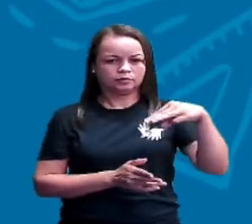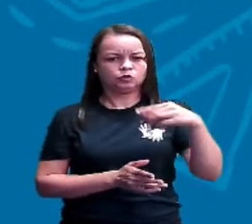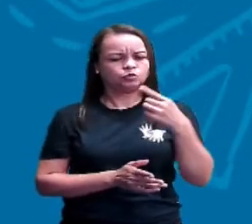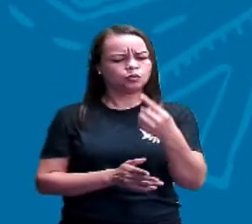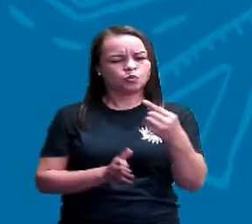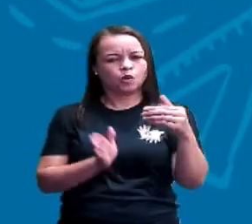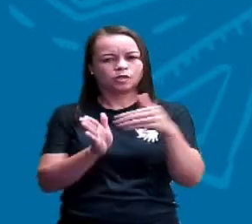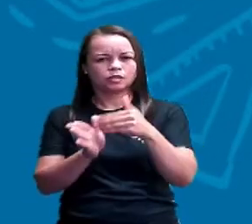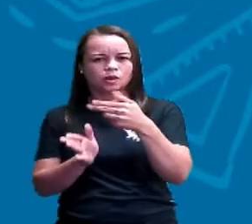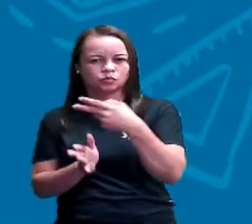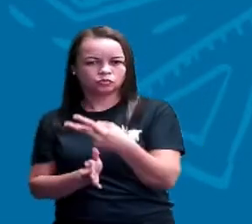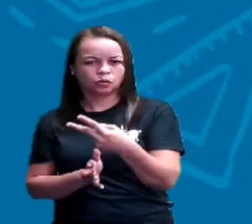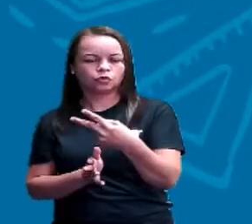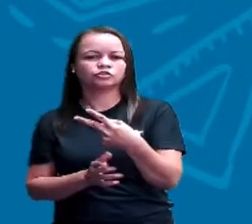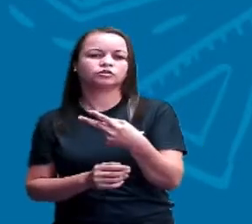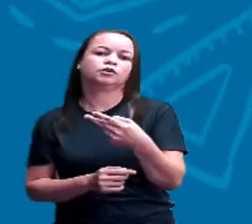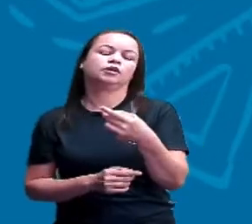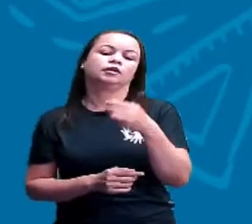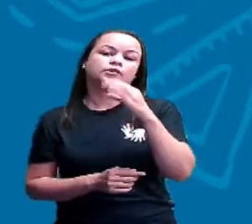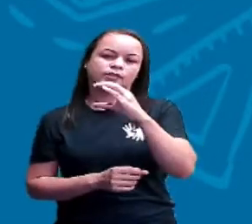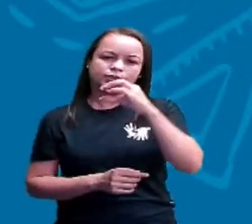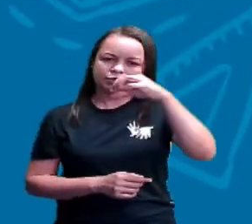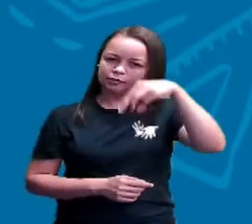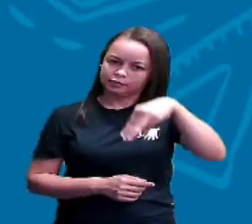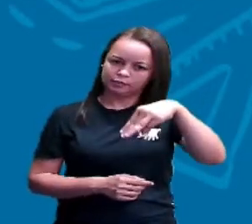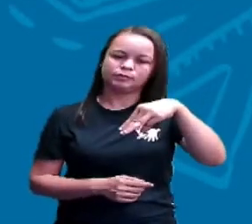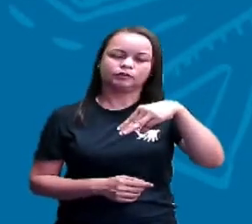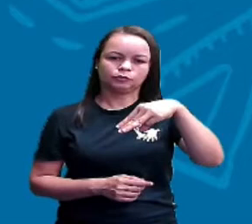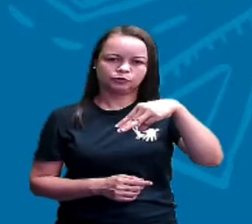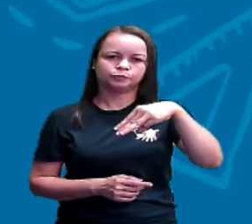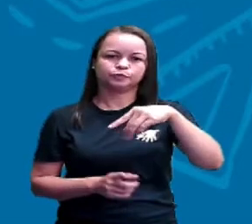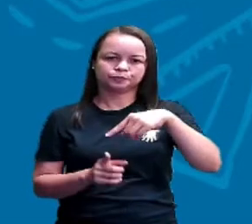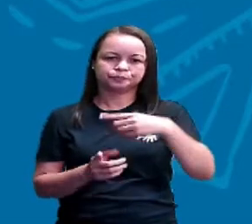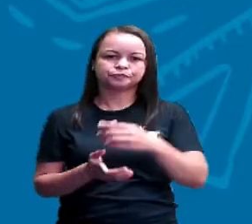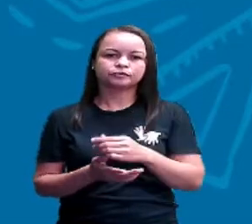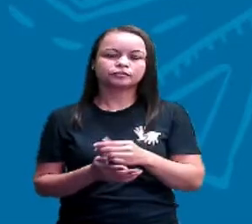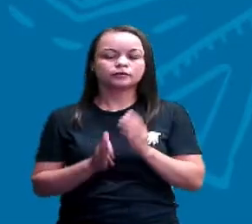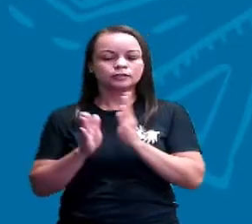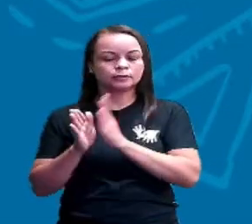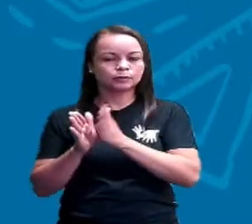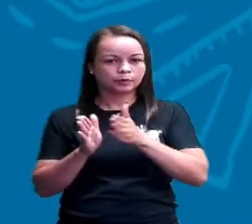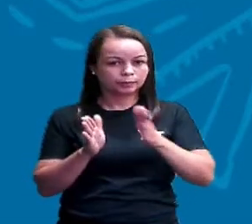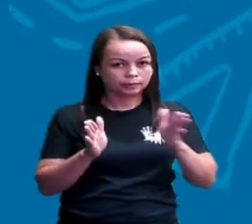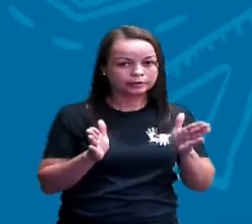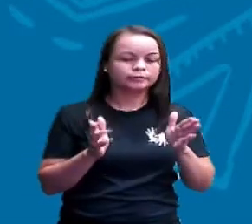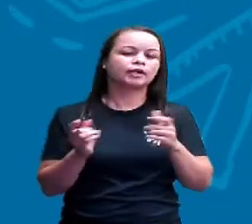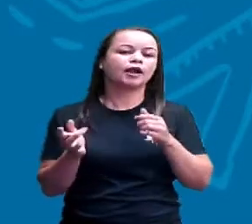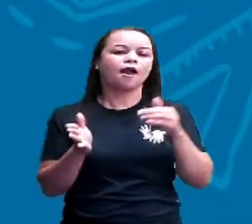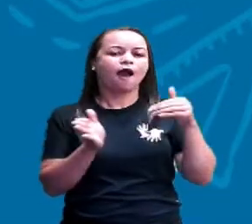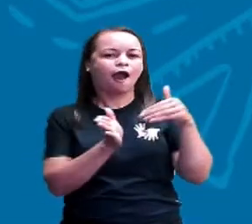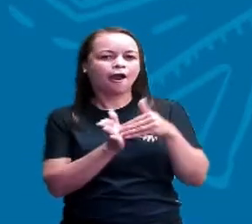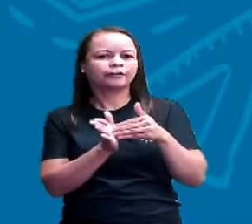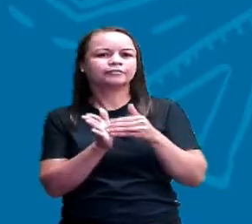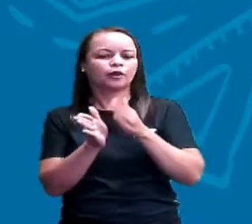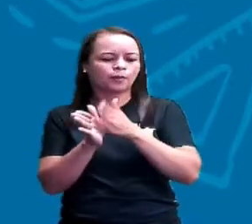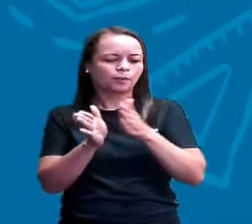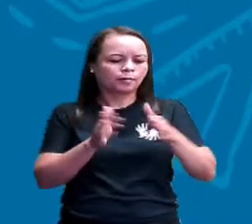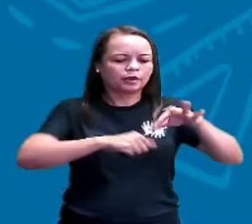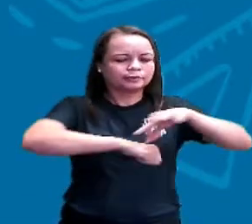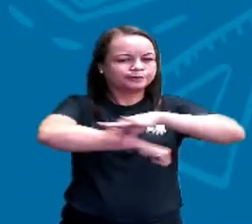para o 2 tem mais 1 centímetro. E assim vai, até o finalzinho da